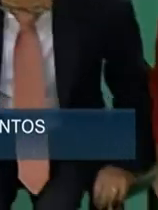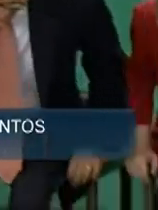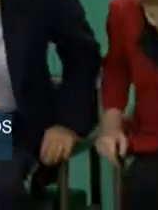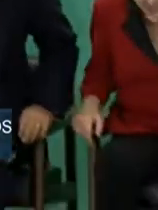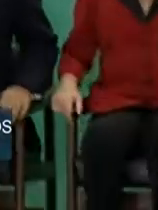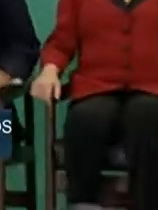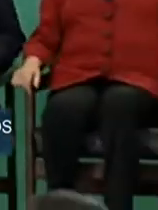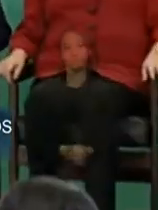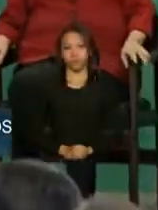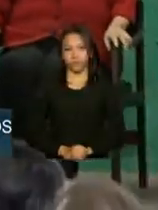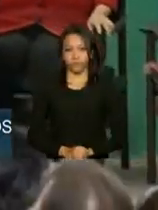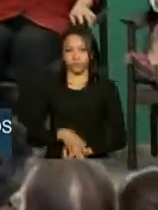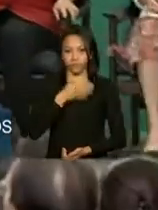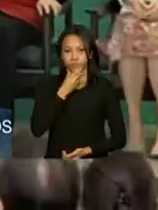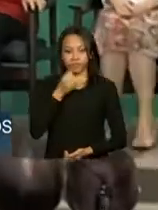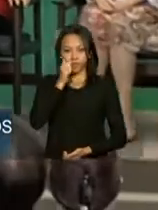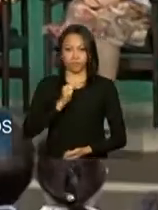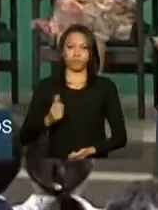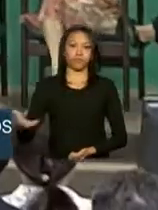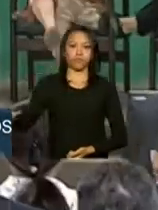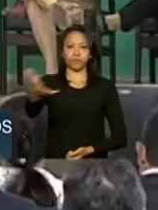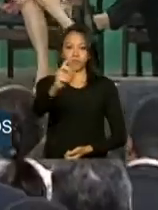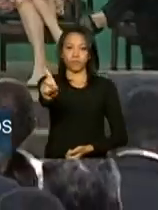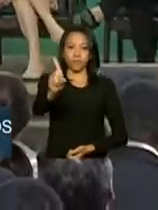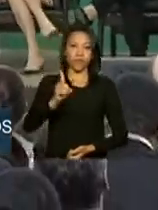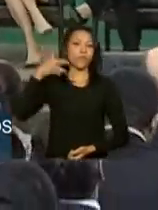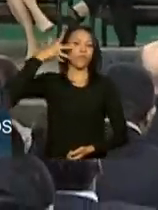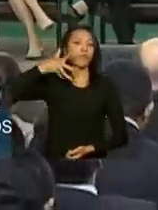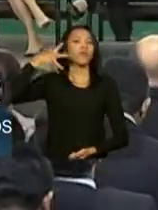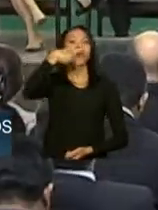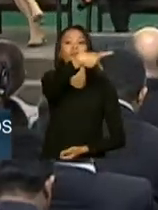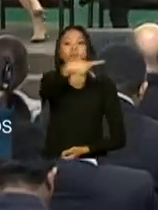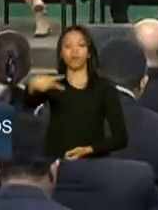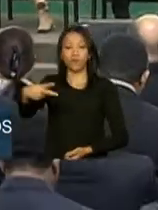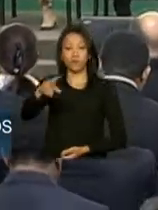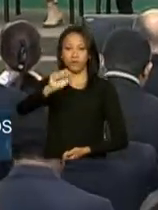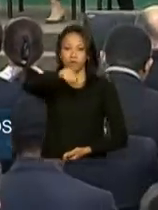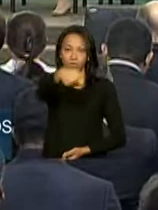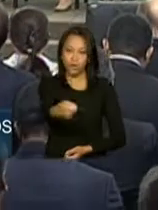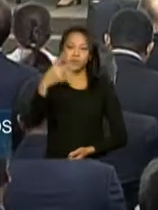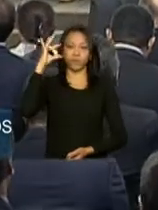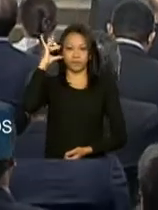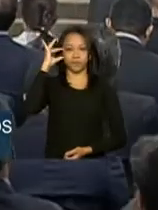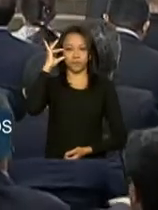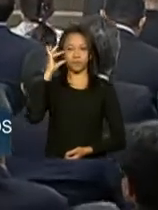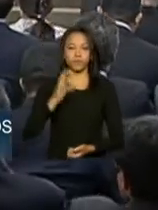Senhoras e senhores, com a palavra, a senhora Presidenta da República, Dilma Rousseff.